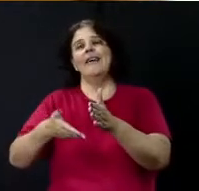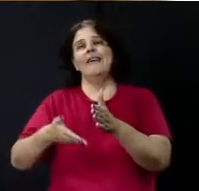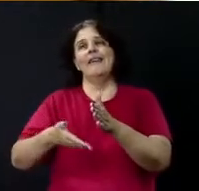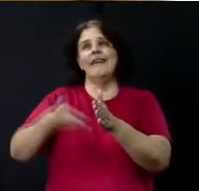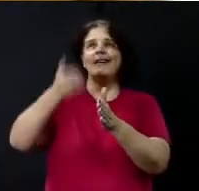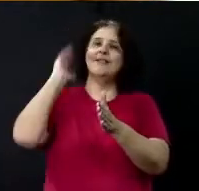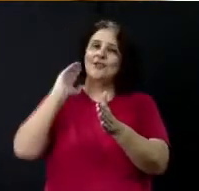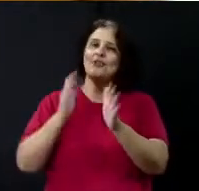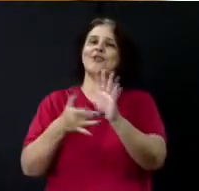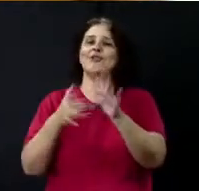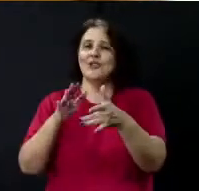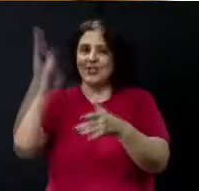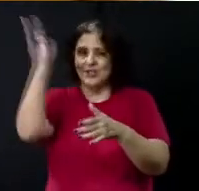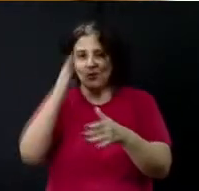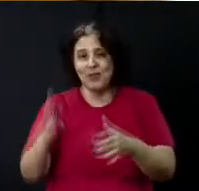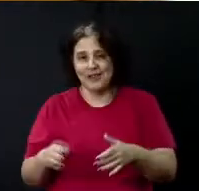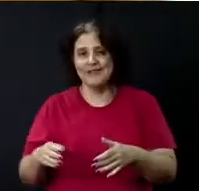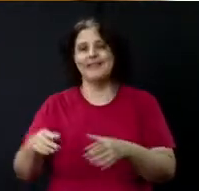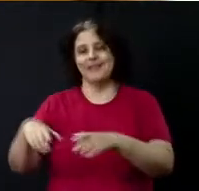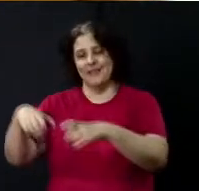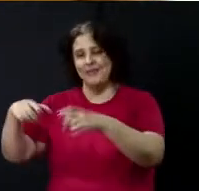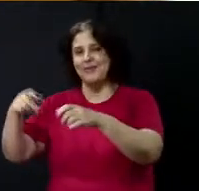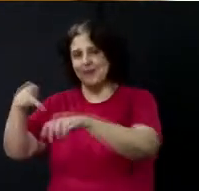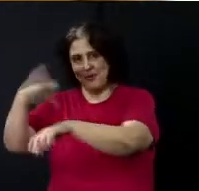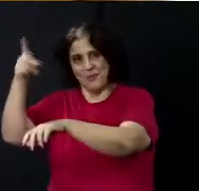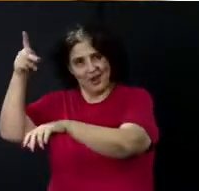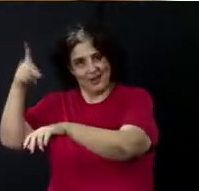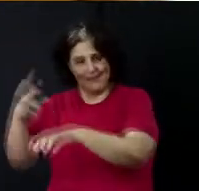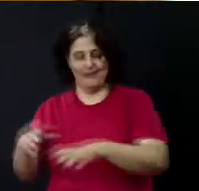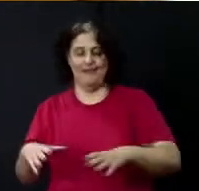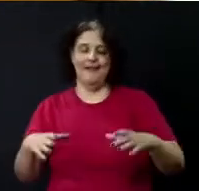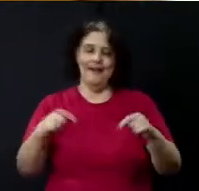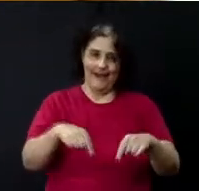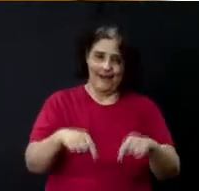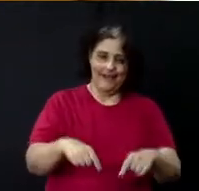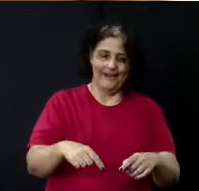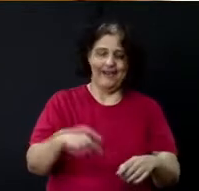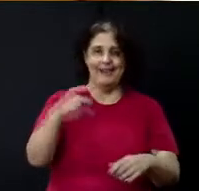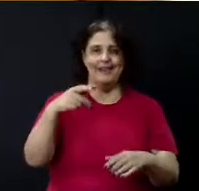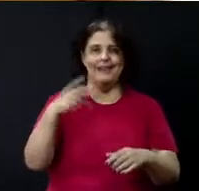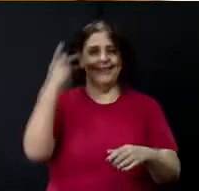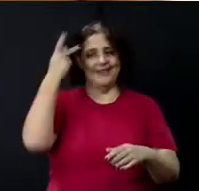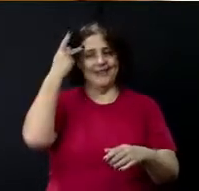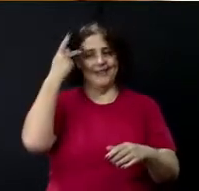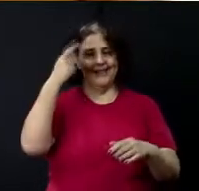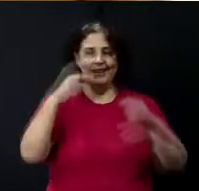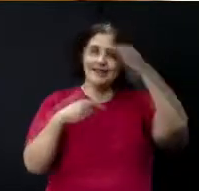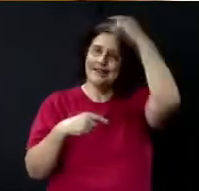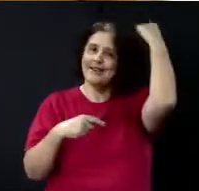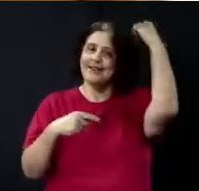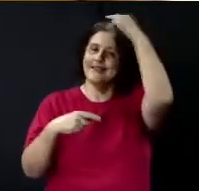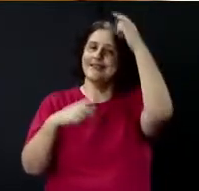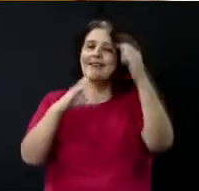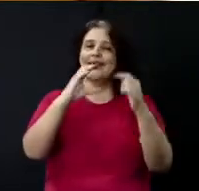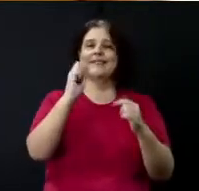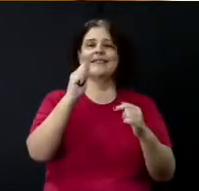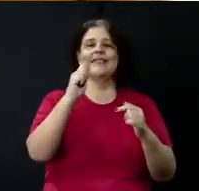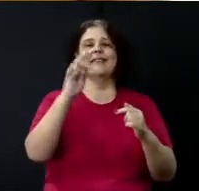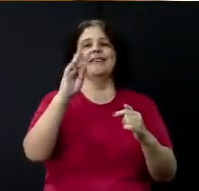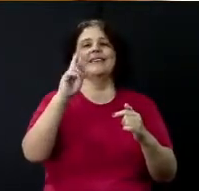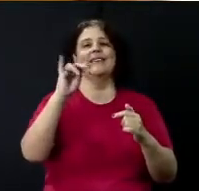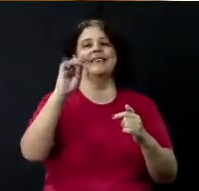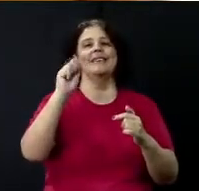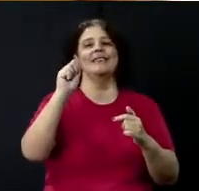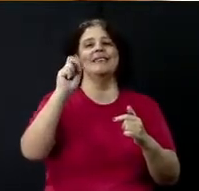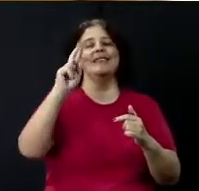Doris moram hoje. Isso foi em 1839. Isso significa que Santa Catarina